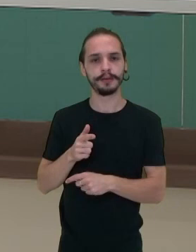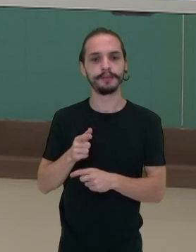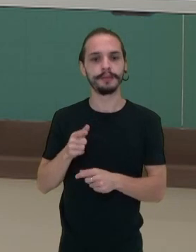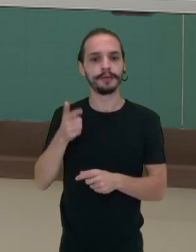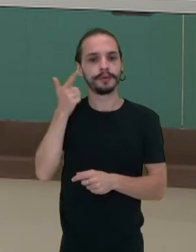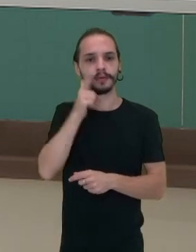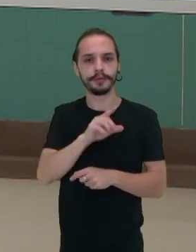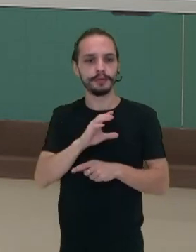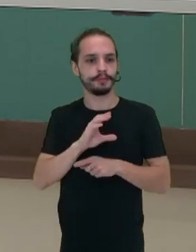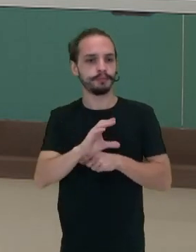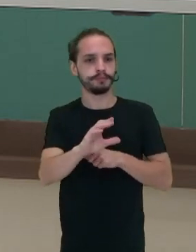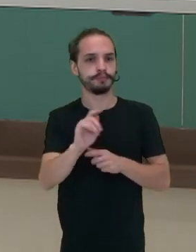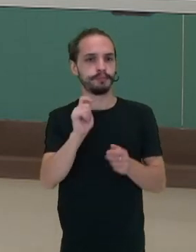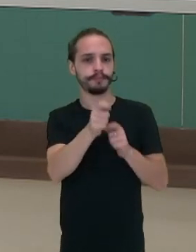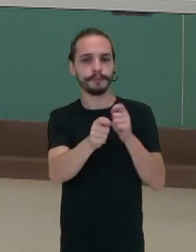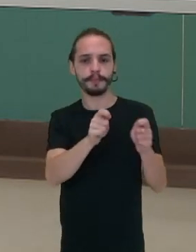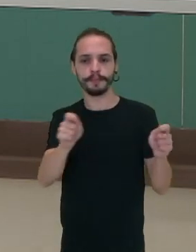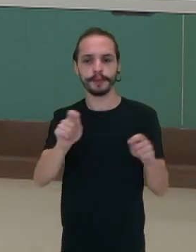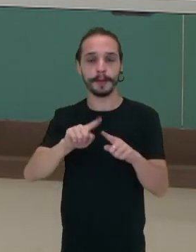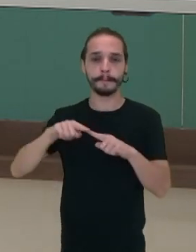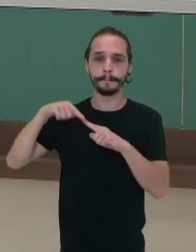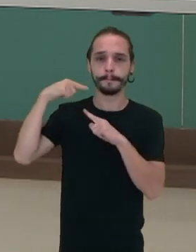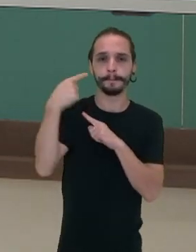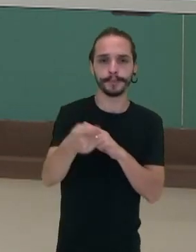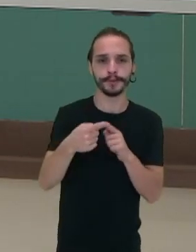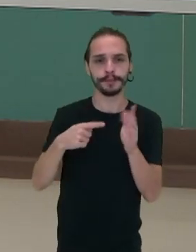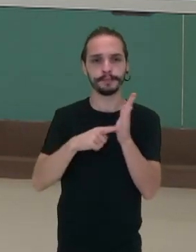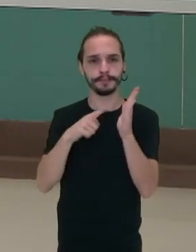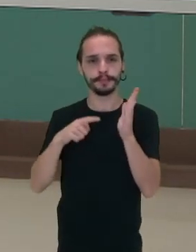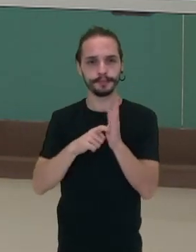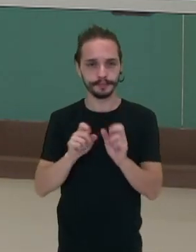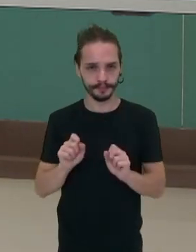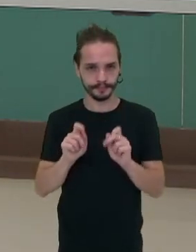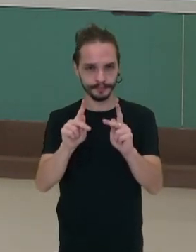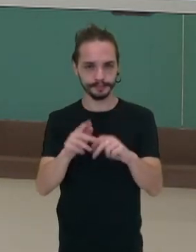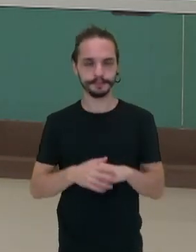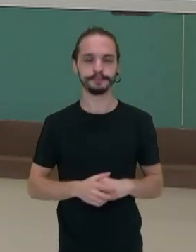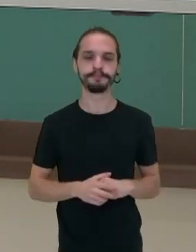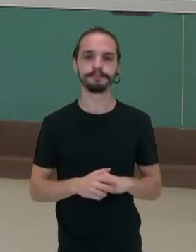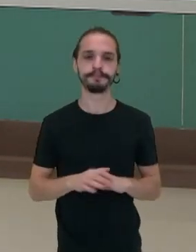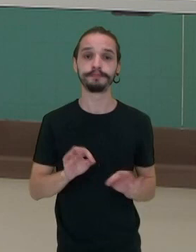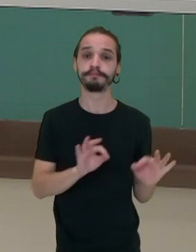os pós-impressionistas que vão surgir logo depois deles. Ok, pessoal?